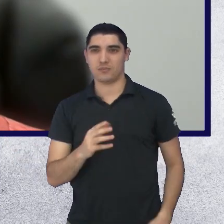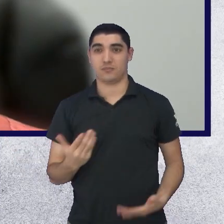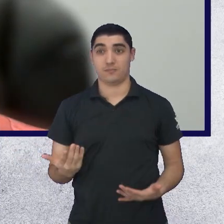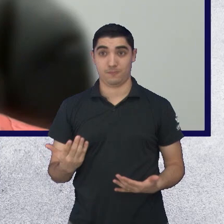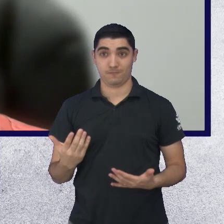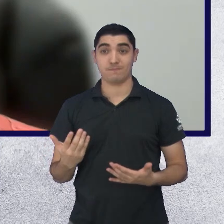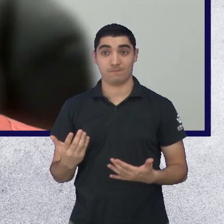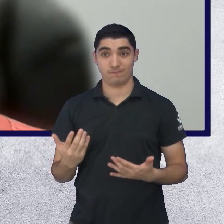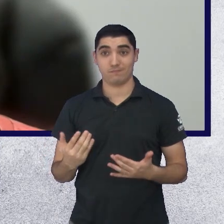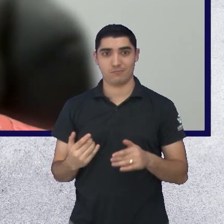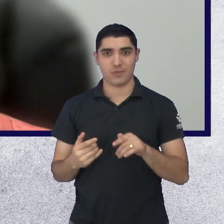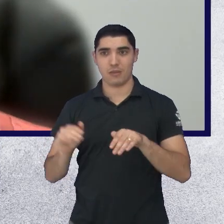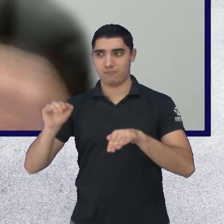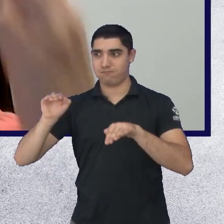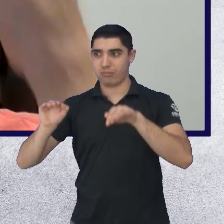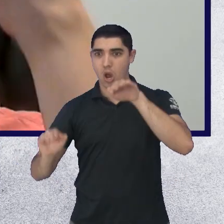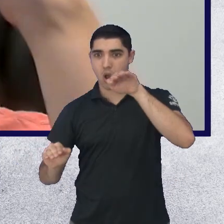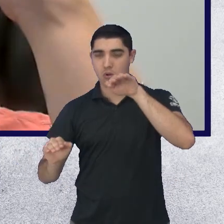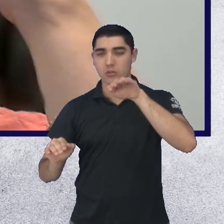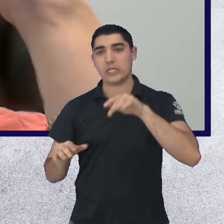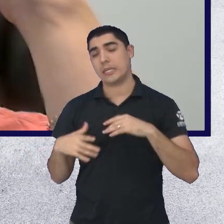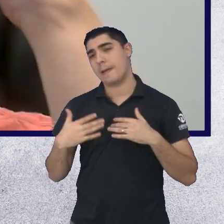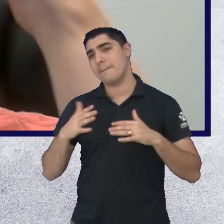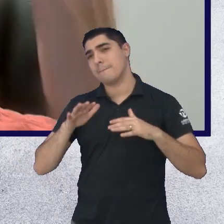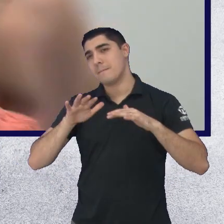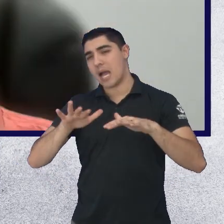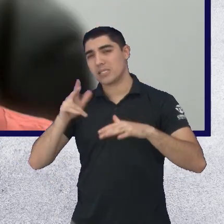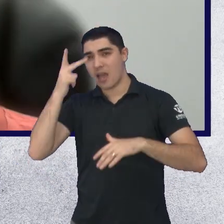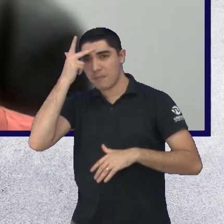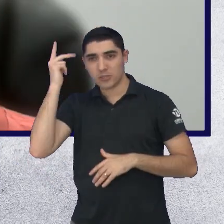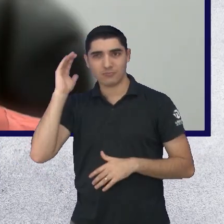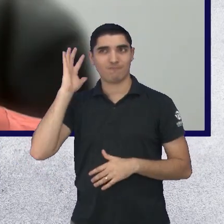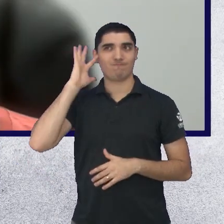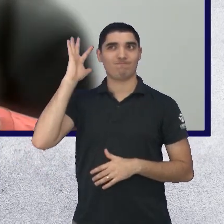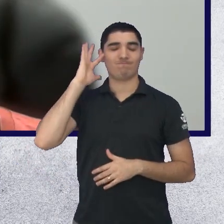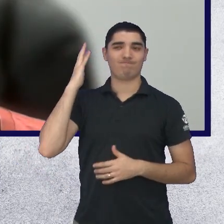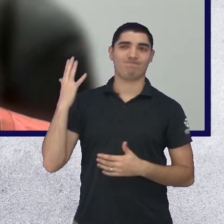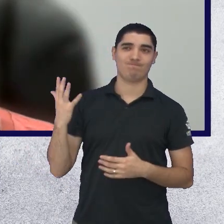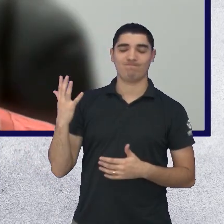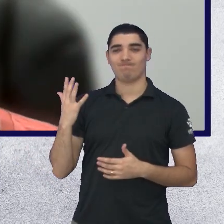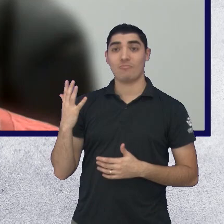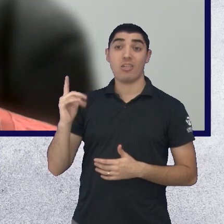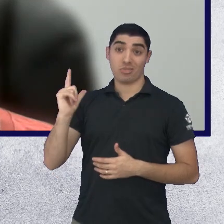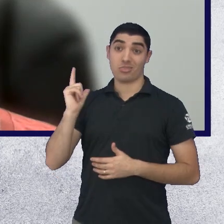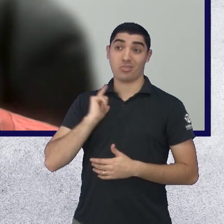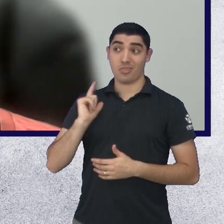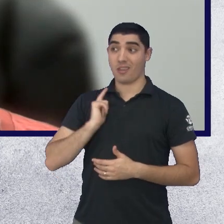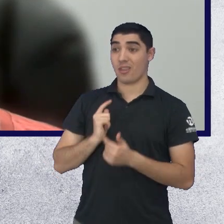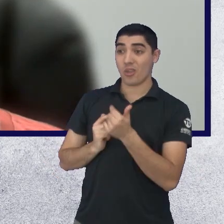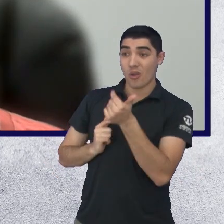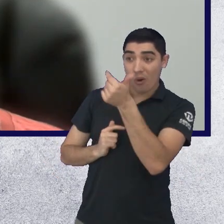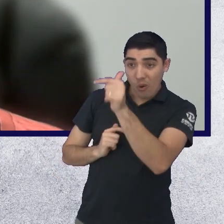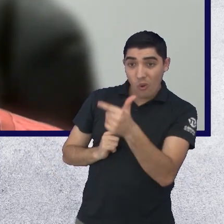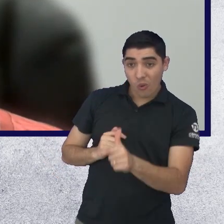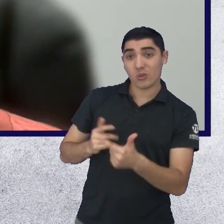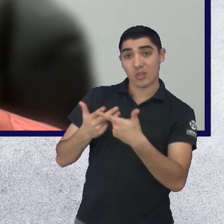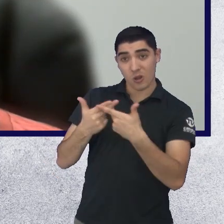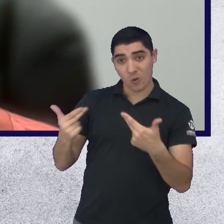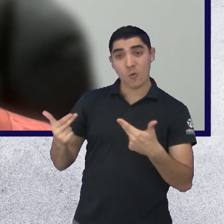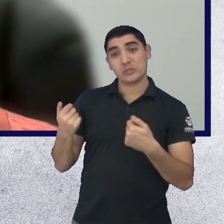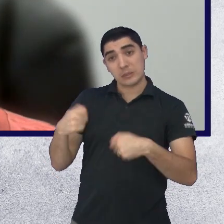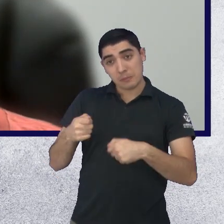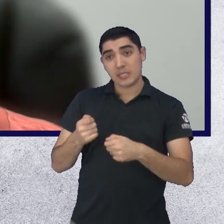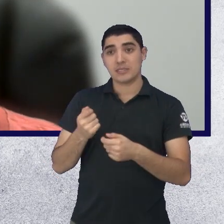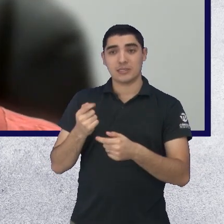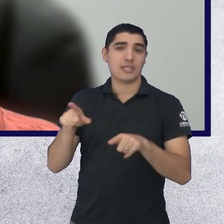venda. Mas, né, muitas vezes o empresário esquece que também tem outros custos que incidem dentro